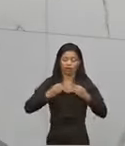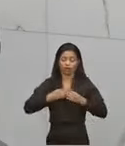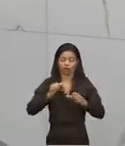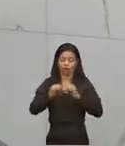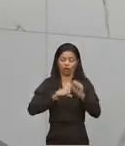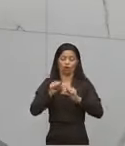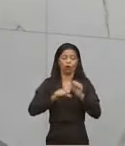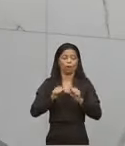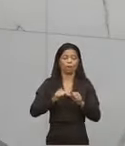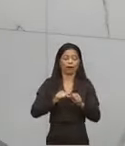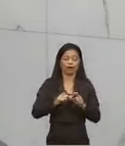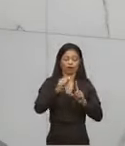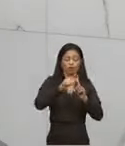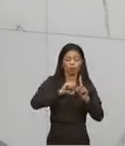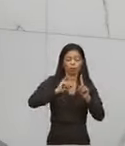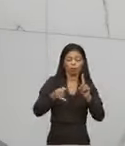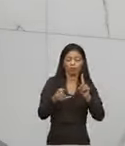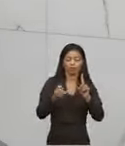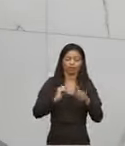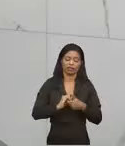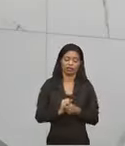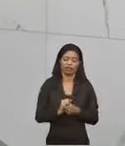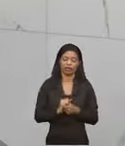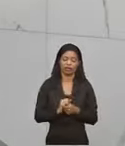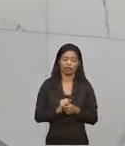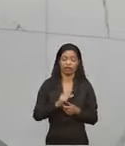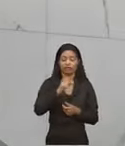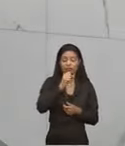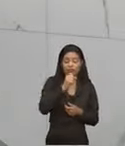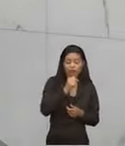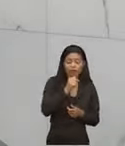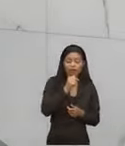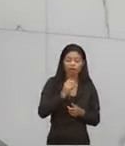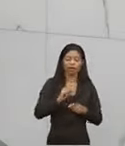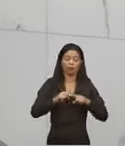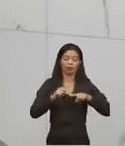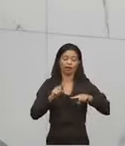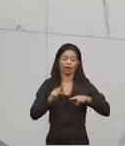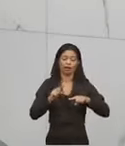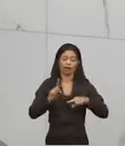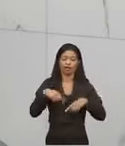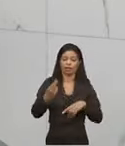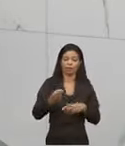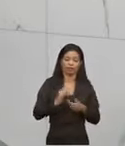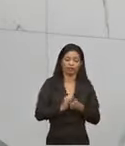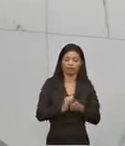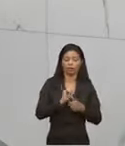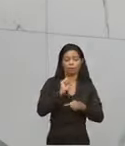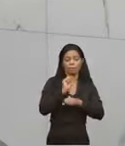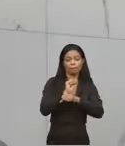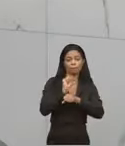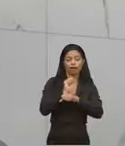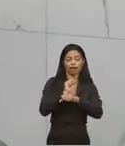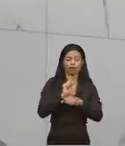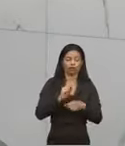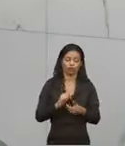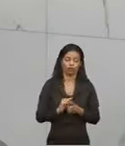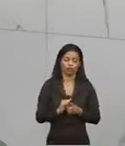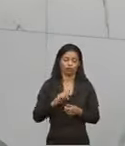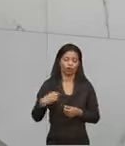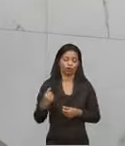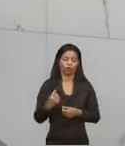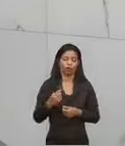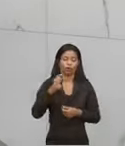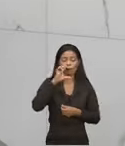microfone para falar e recuou, Jamerson. Eu entendo que o prefeito Elinaldo tem dado autoestima a todos os desportistas